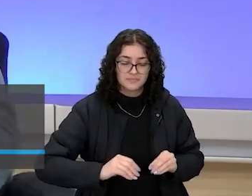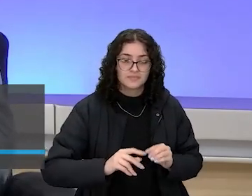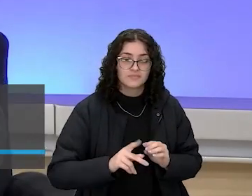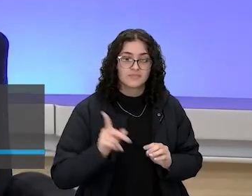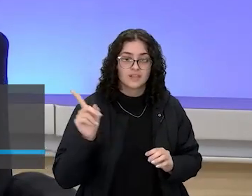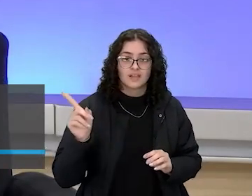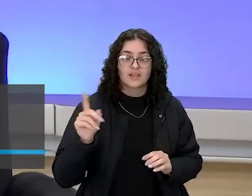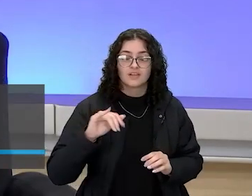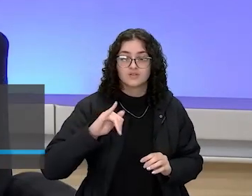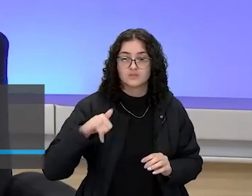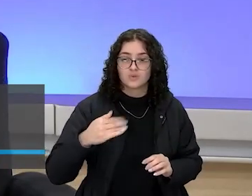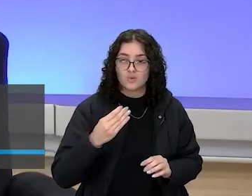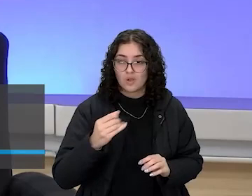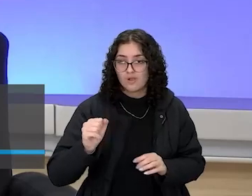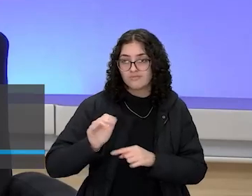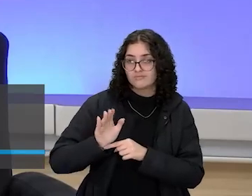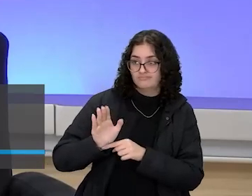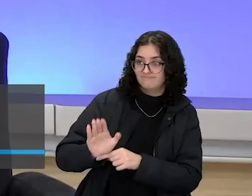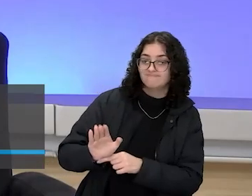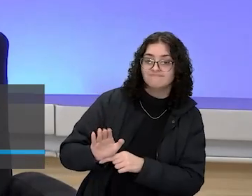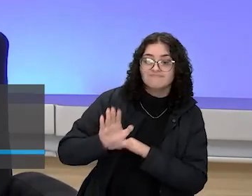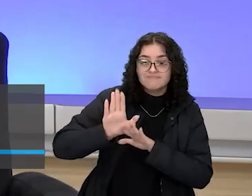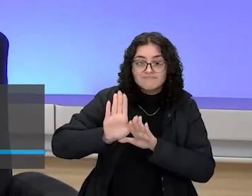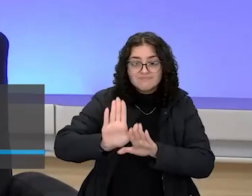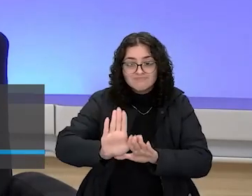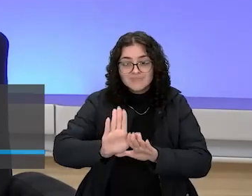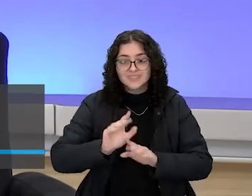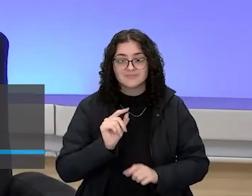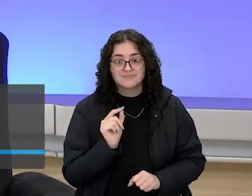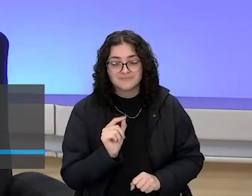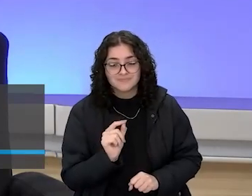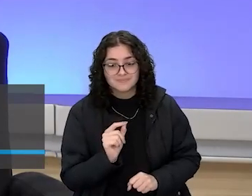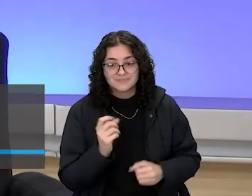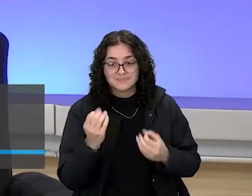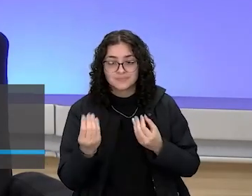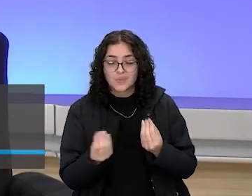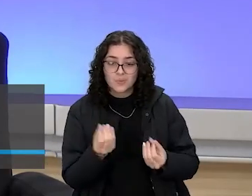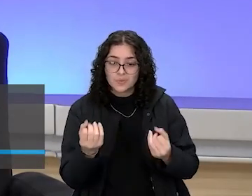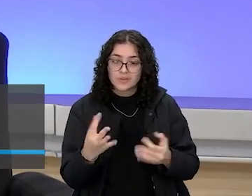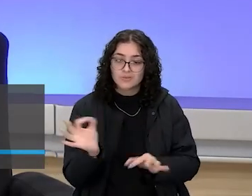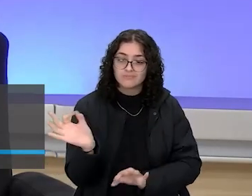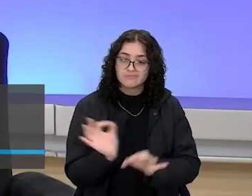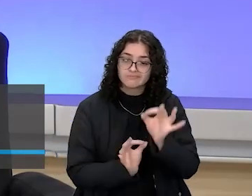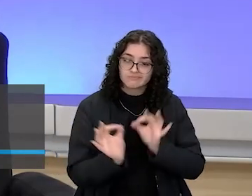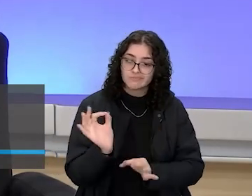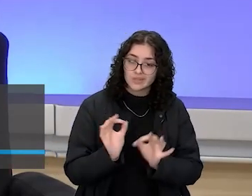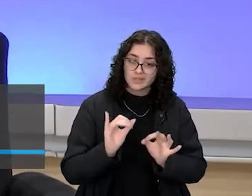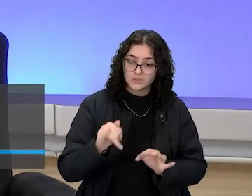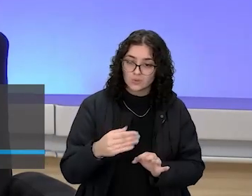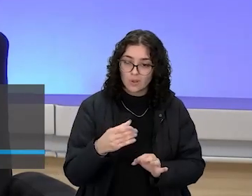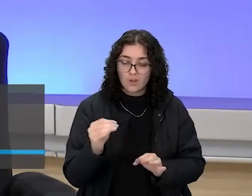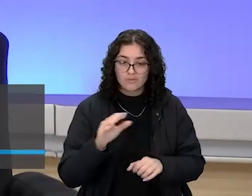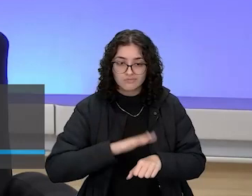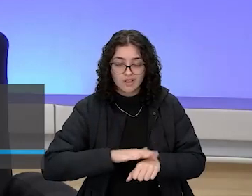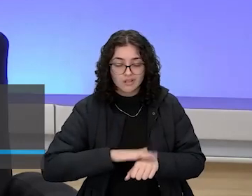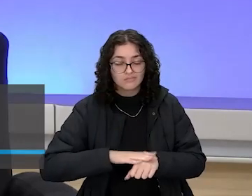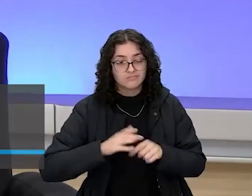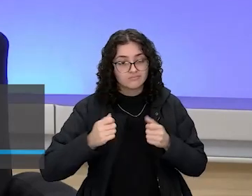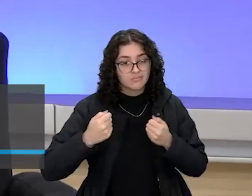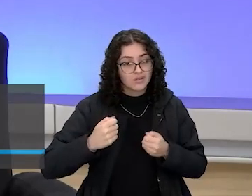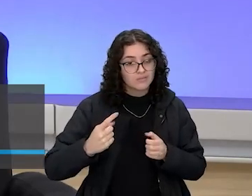João. Só que quando a gente fala no preparo da terra que o seu João está fazendo, ele primeiro